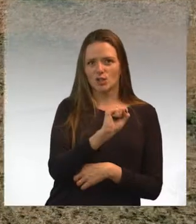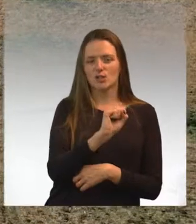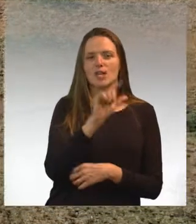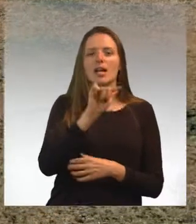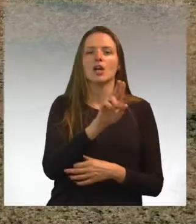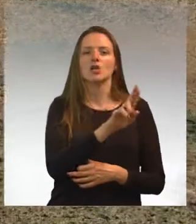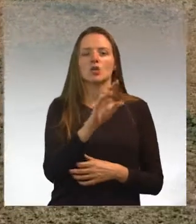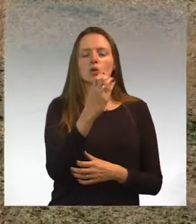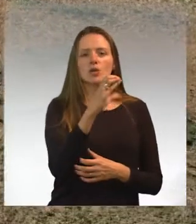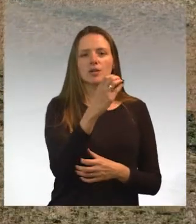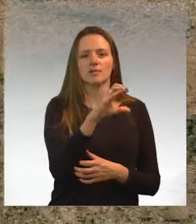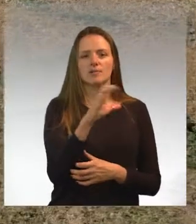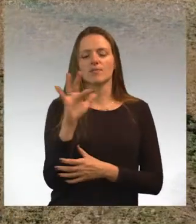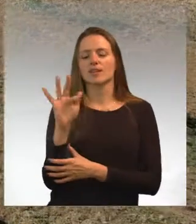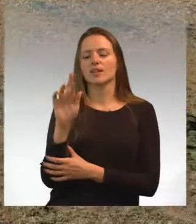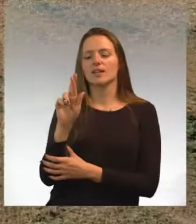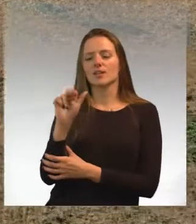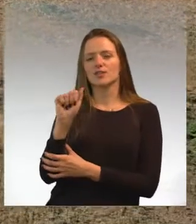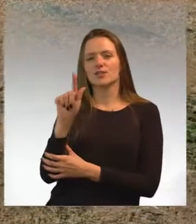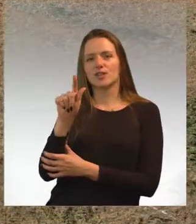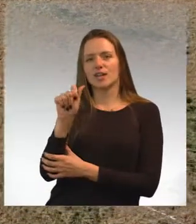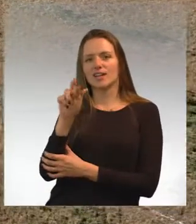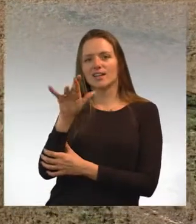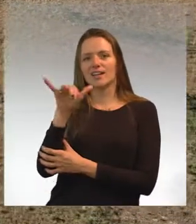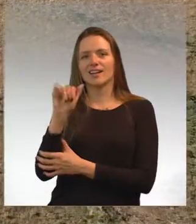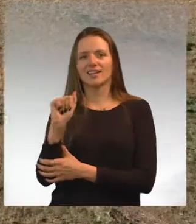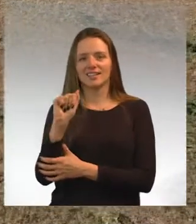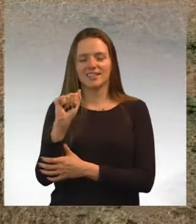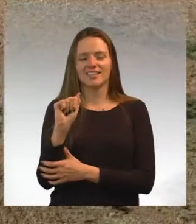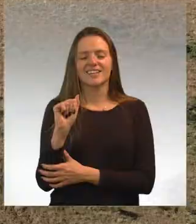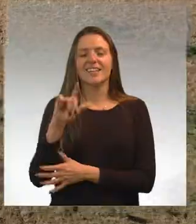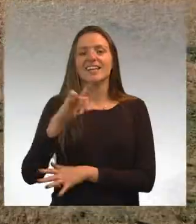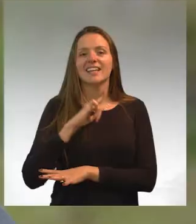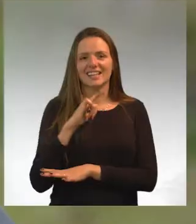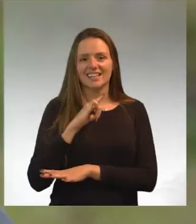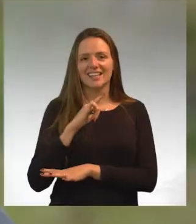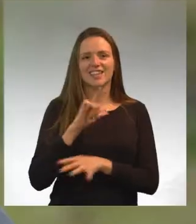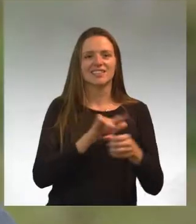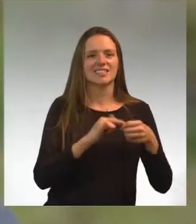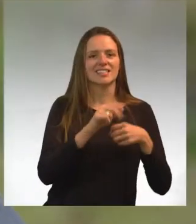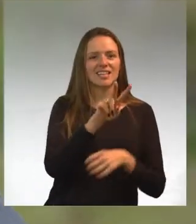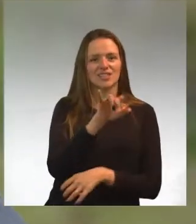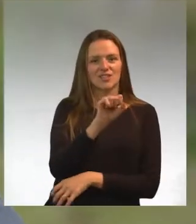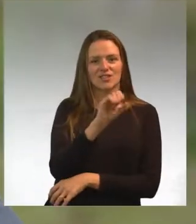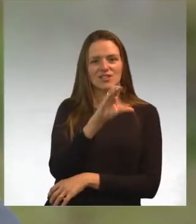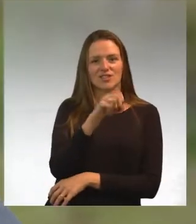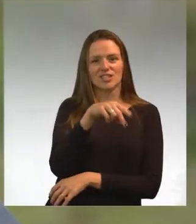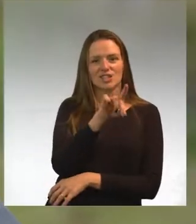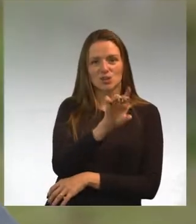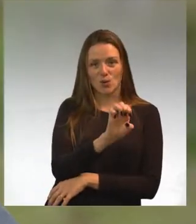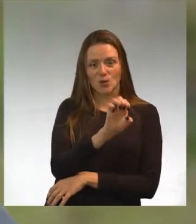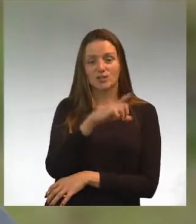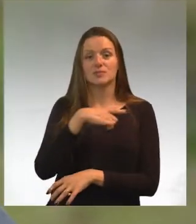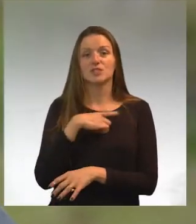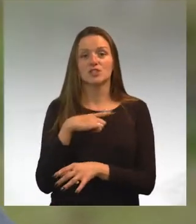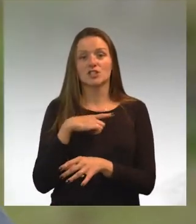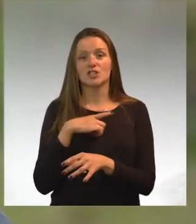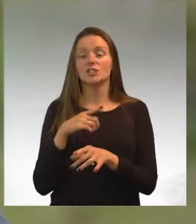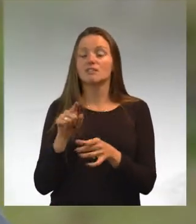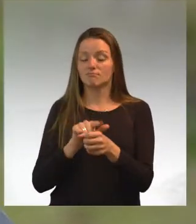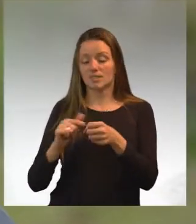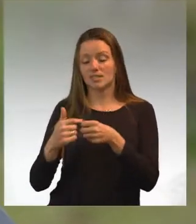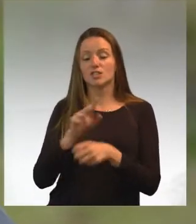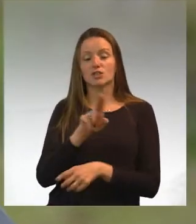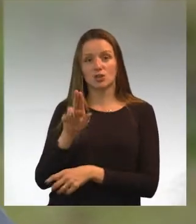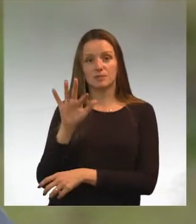nome científico, fragária. E lá em Visconde de Mauá tinha uma região chamada